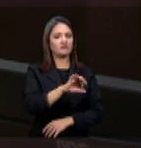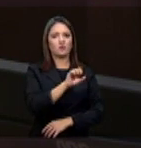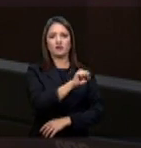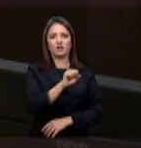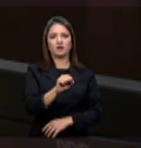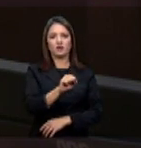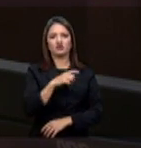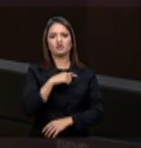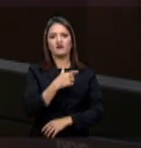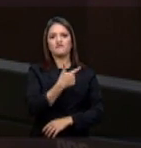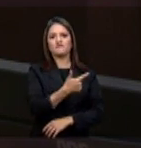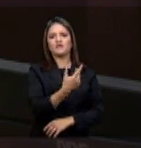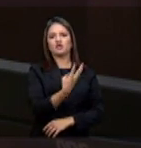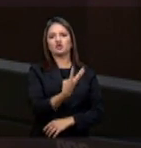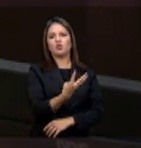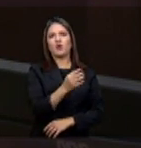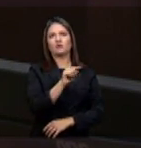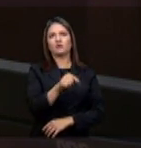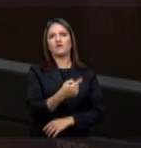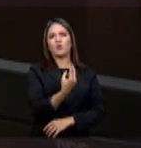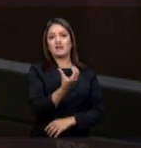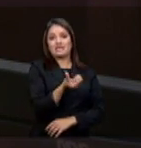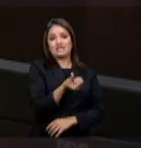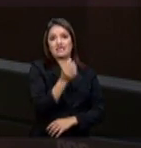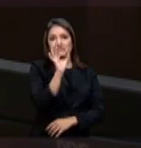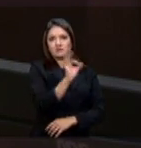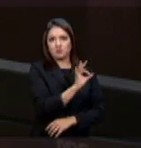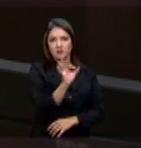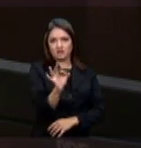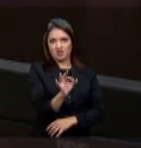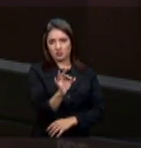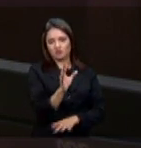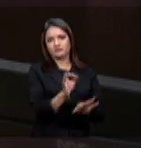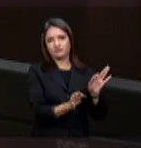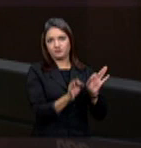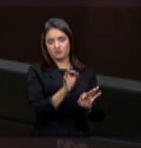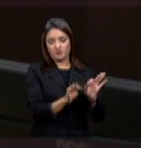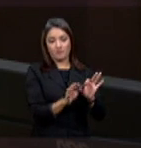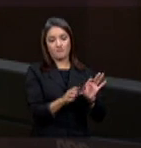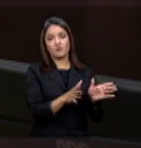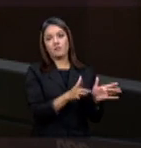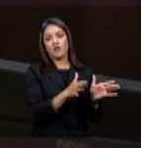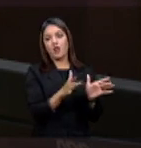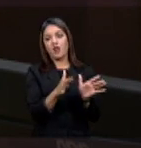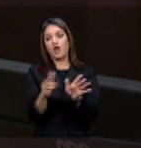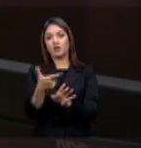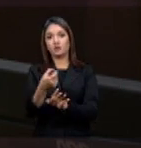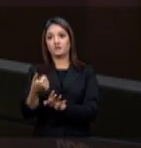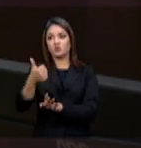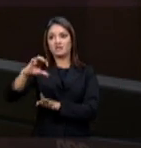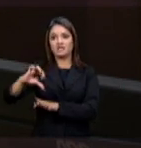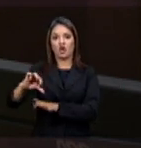mulheres apresentavam 24 e três por cento da magistratura e atividade em 2019